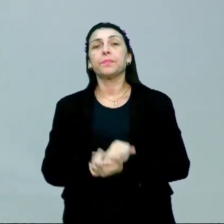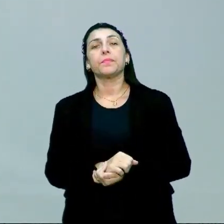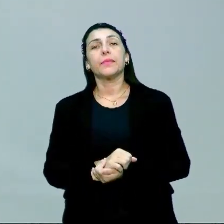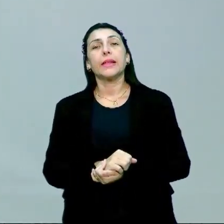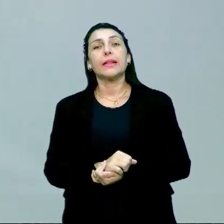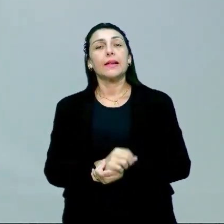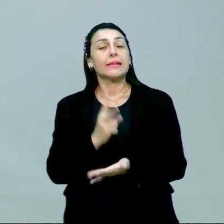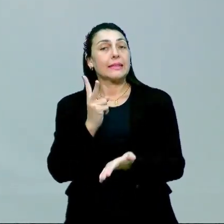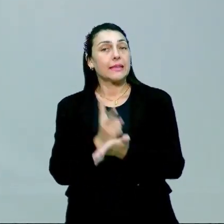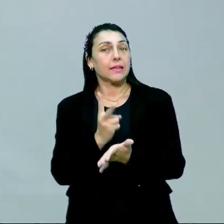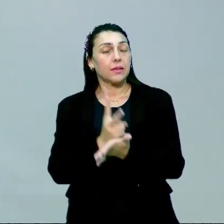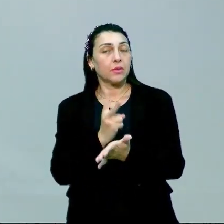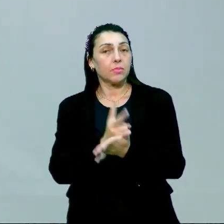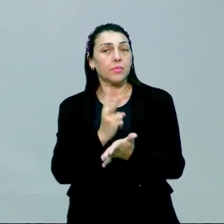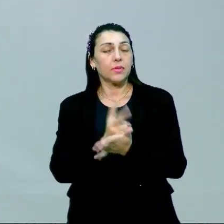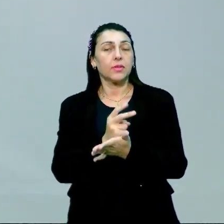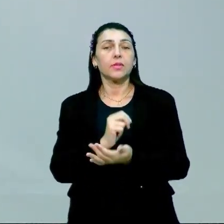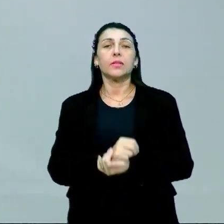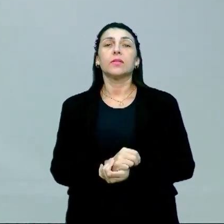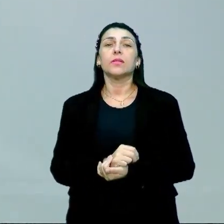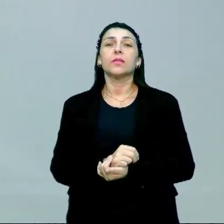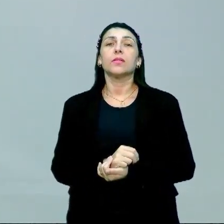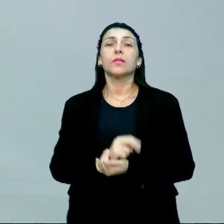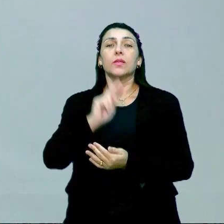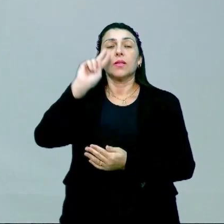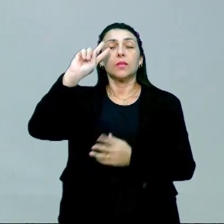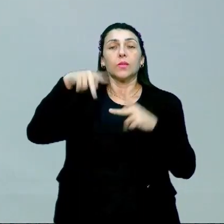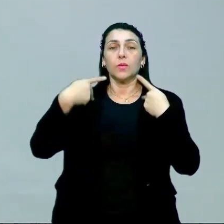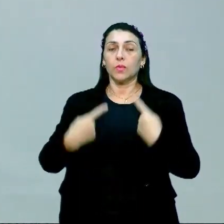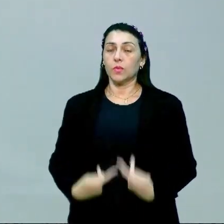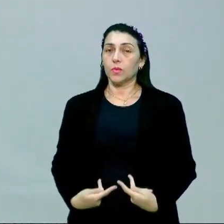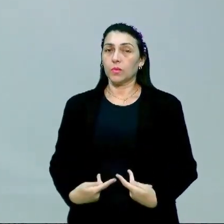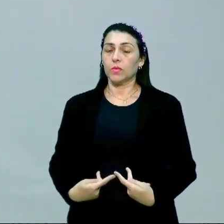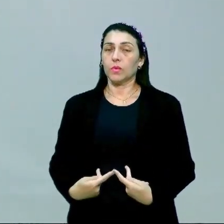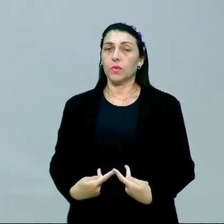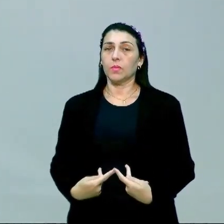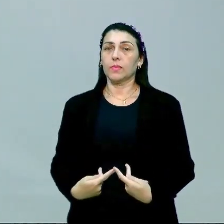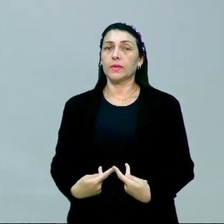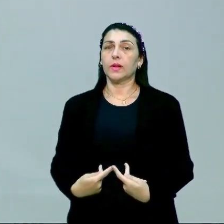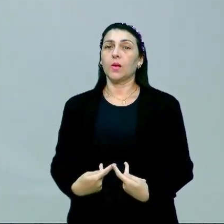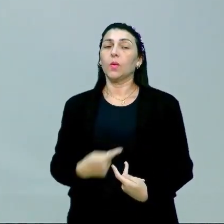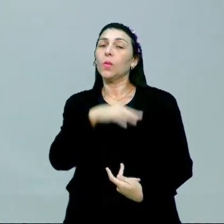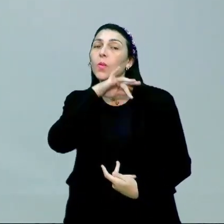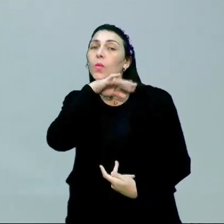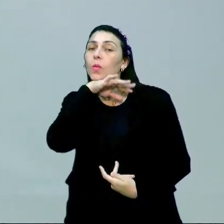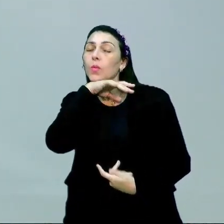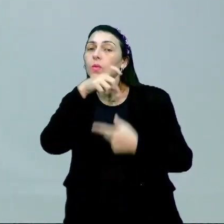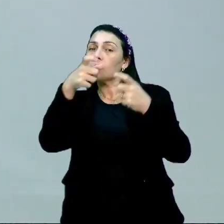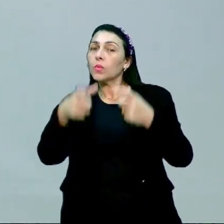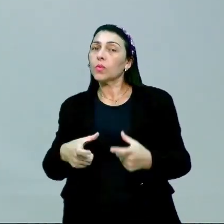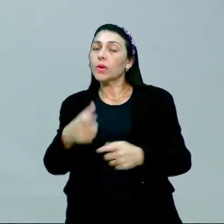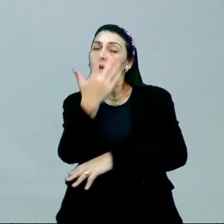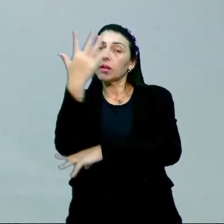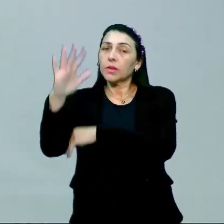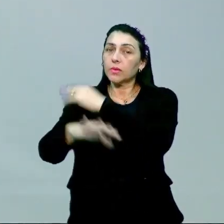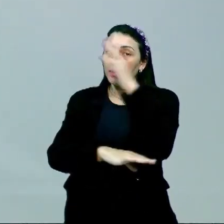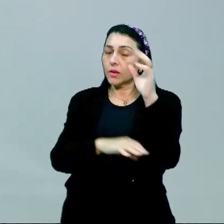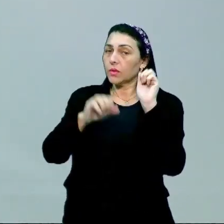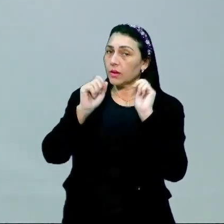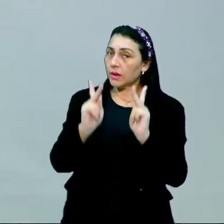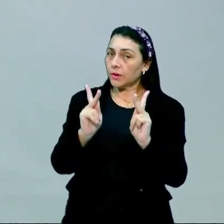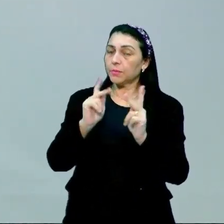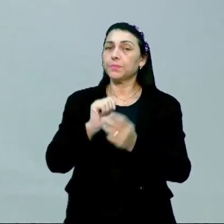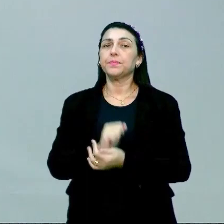não é sempre que o ser humano vai estar atuando de forma negativa nos ambientes naturais,